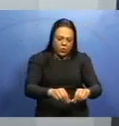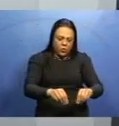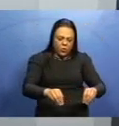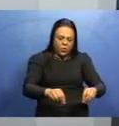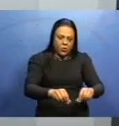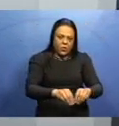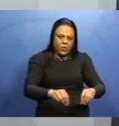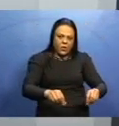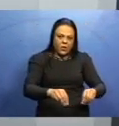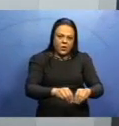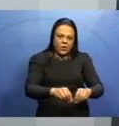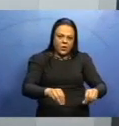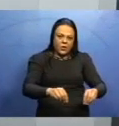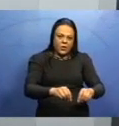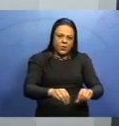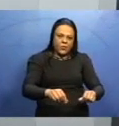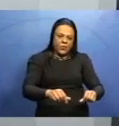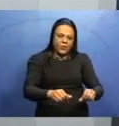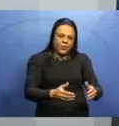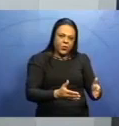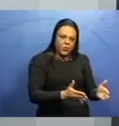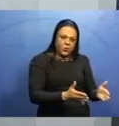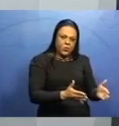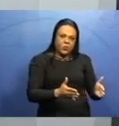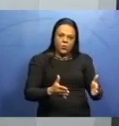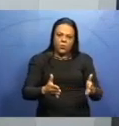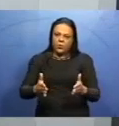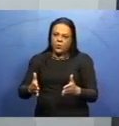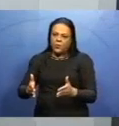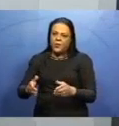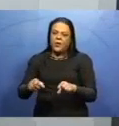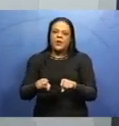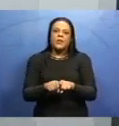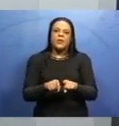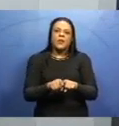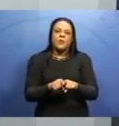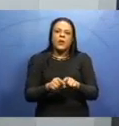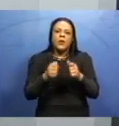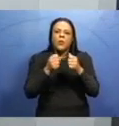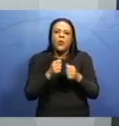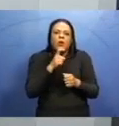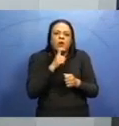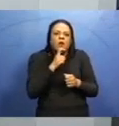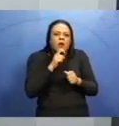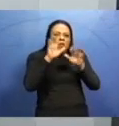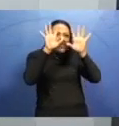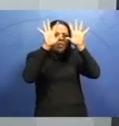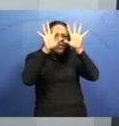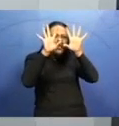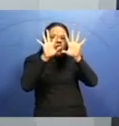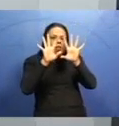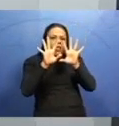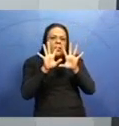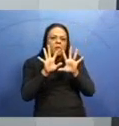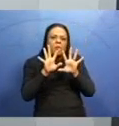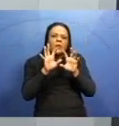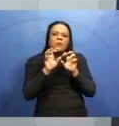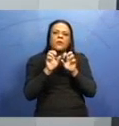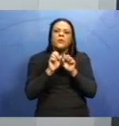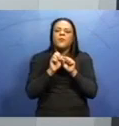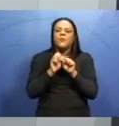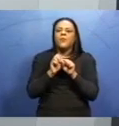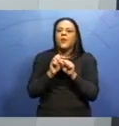superfície da terra dentro do ciclo da água. Também pode ocorrer sob a forma de neblina, orvalho ou mesmo na